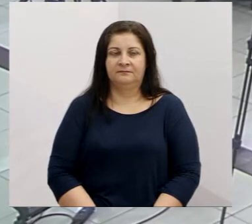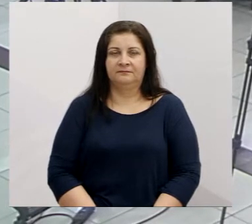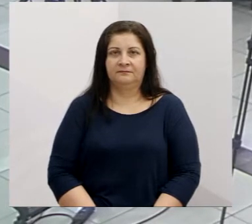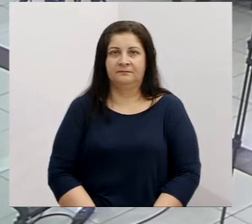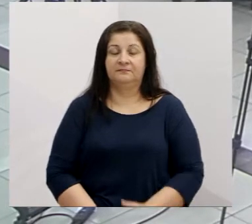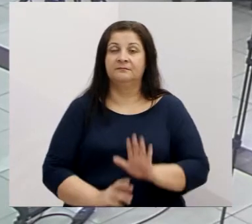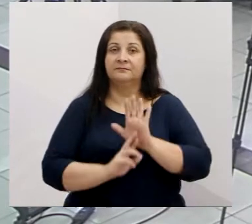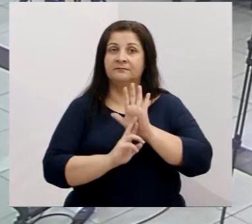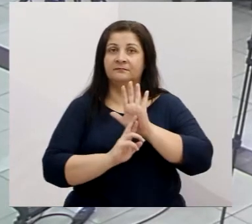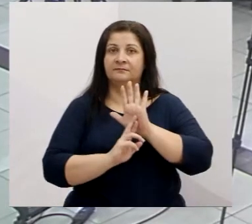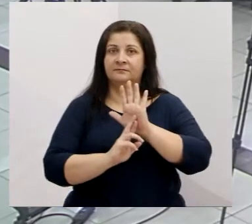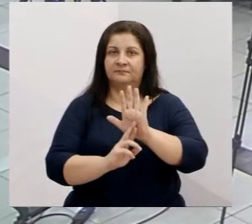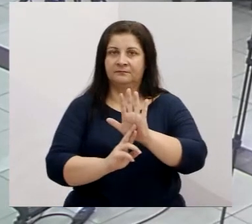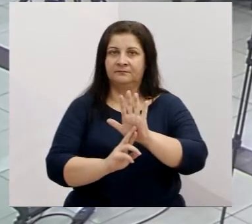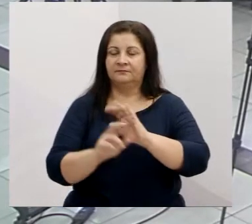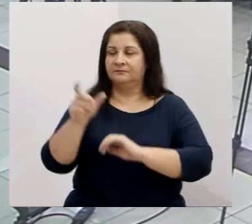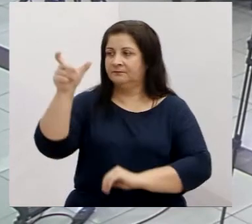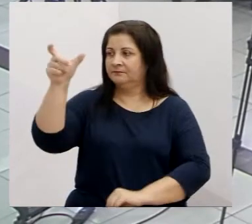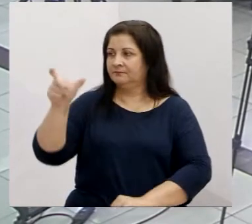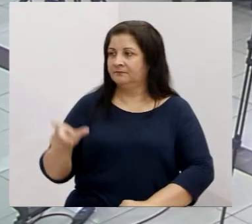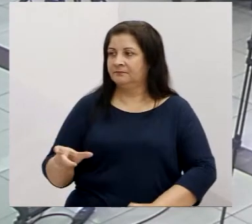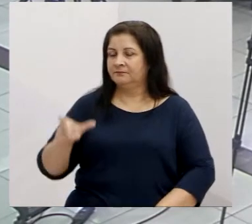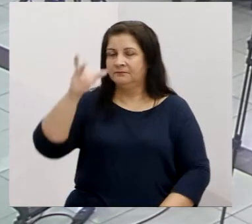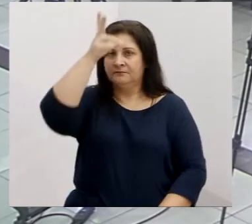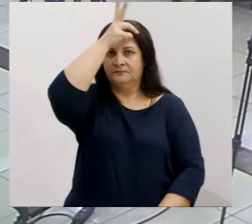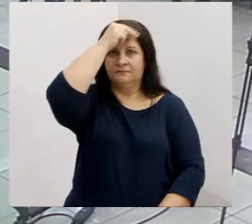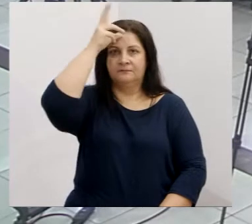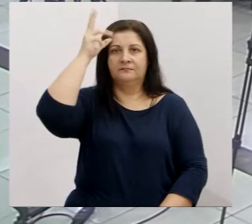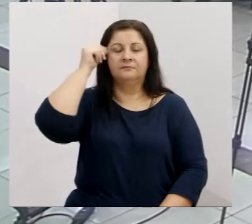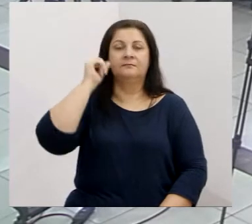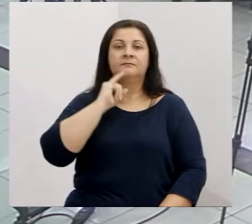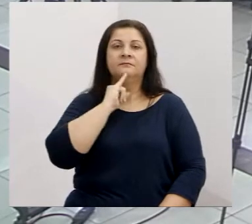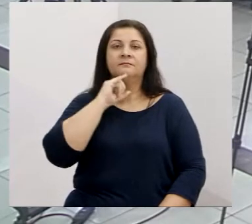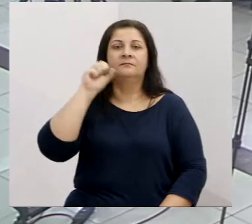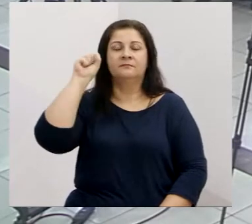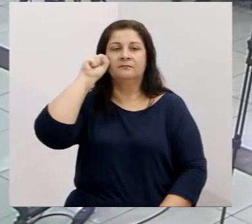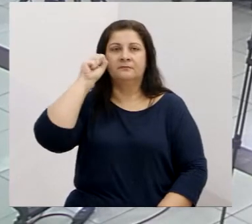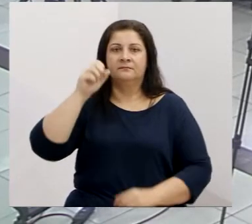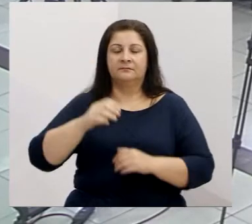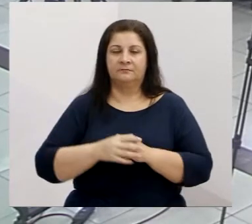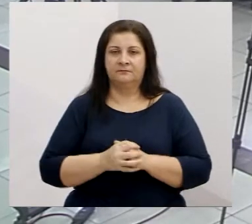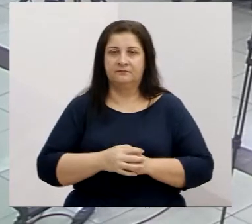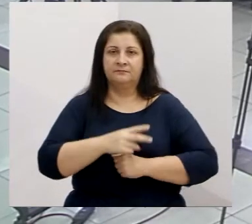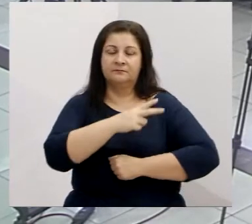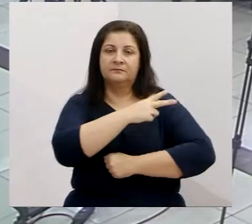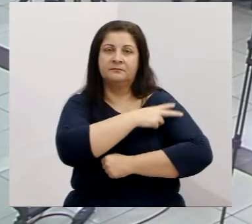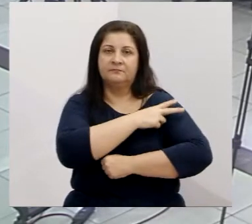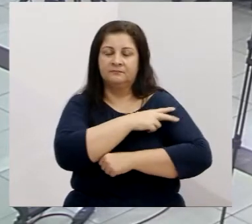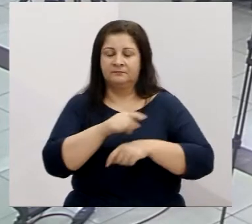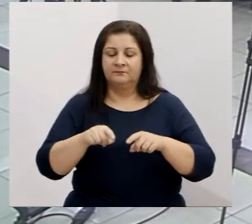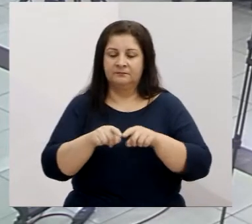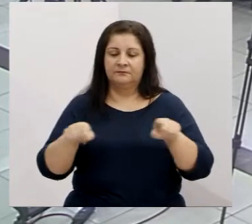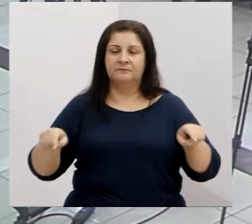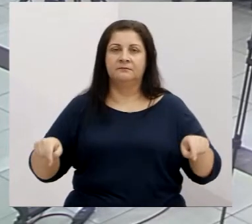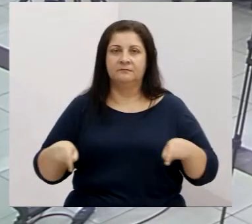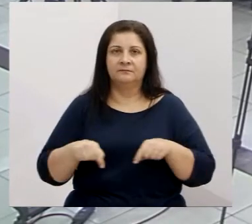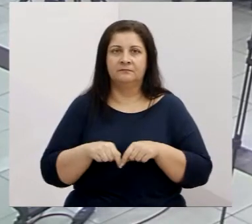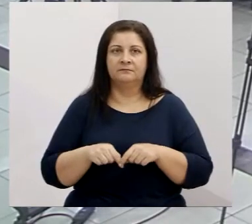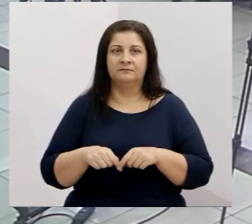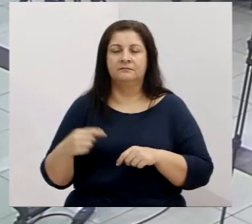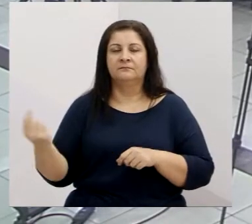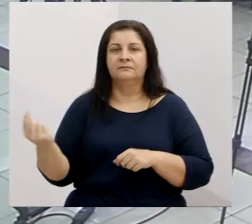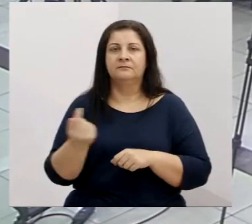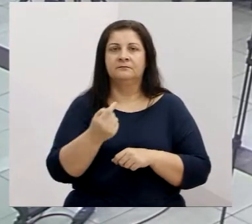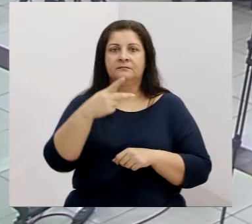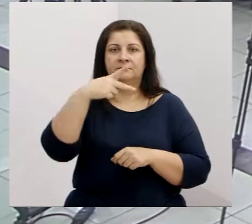e representando o nosso prefeito izaías José de Santana convidamos agora a chefe de gabinete do executivo Municipal Patrícia